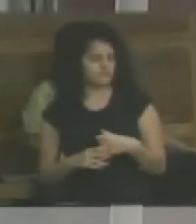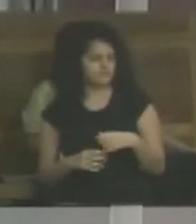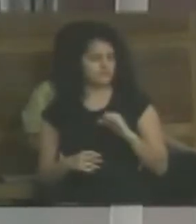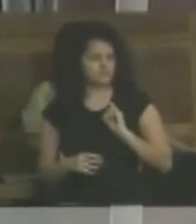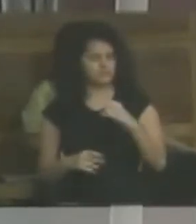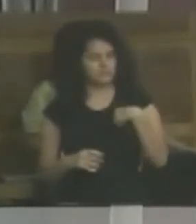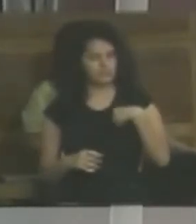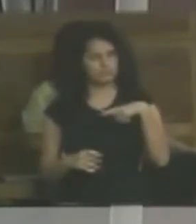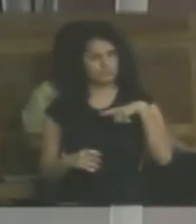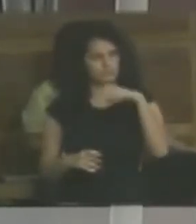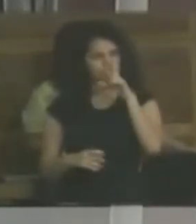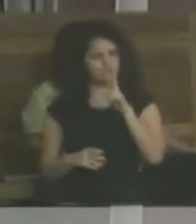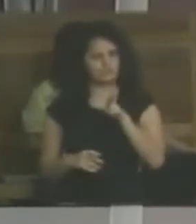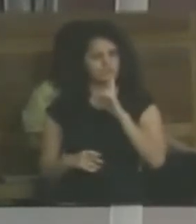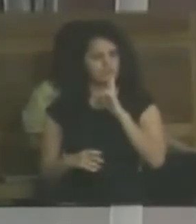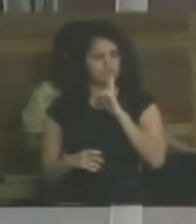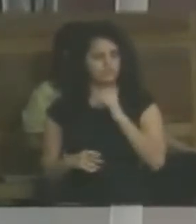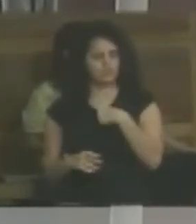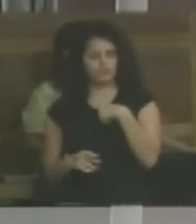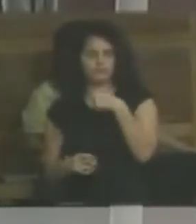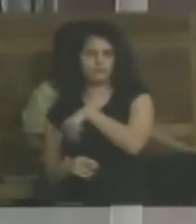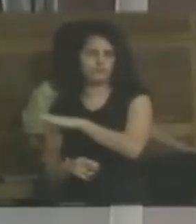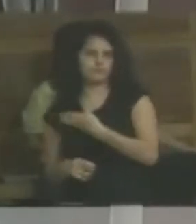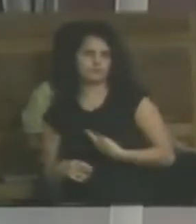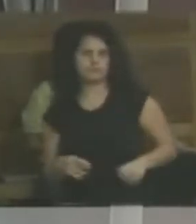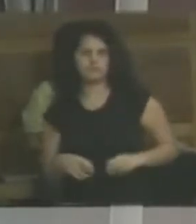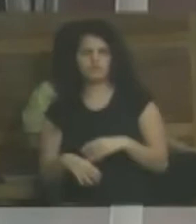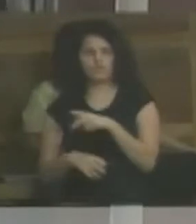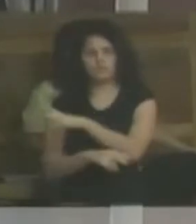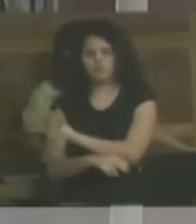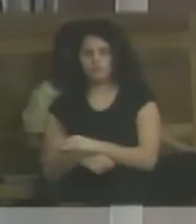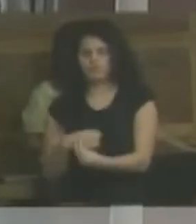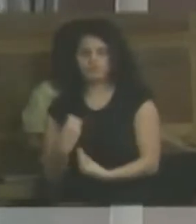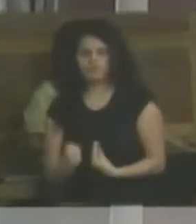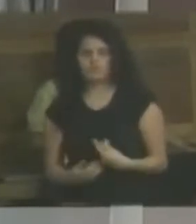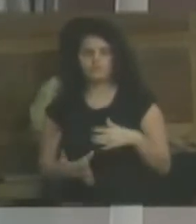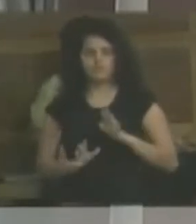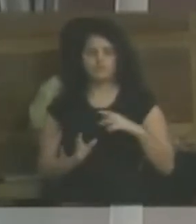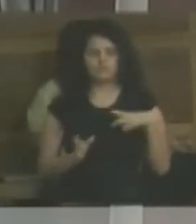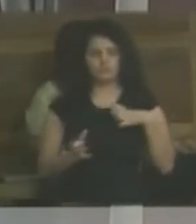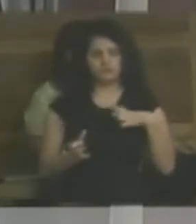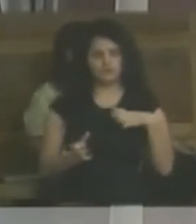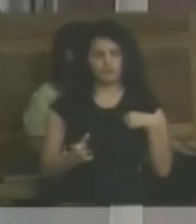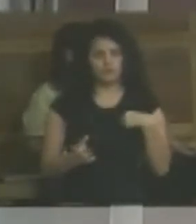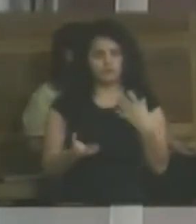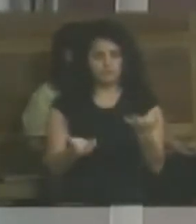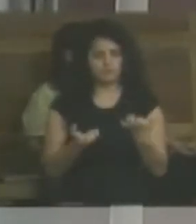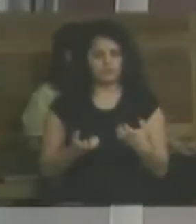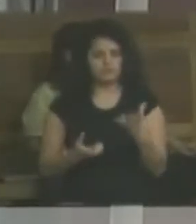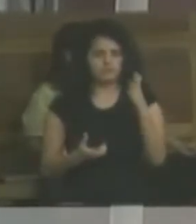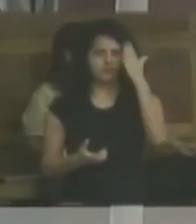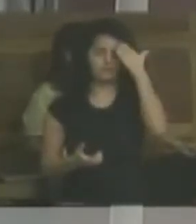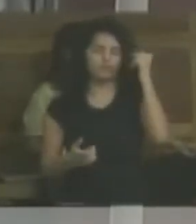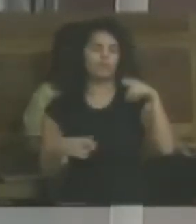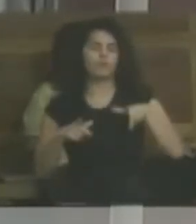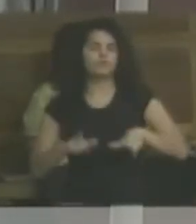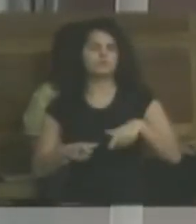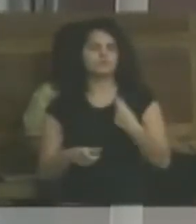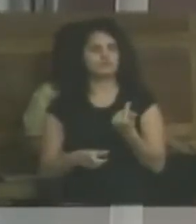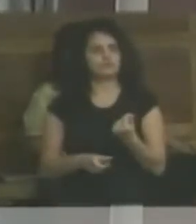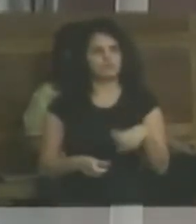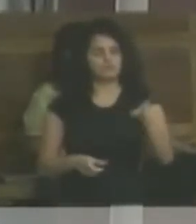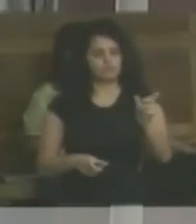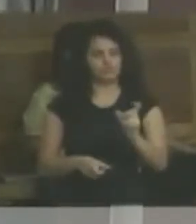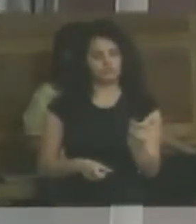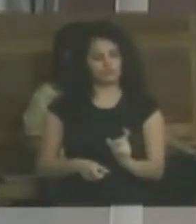tiver resposta, o governo, eu vou no Ministério Público, eu vou fazer o que for possível, mas eu quero saber onde está sendo investido o dinheiro do passageiro cidadão, que lá em janeiro do ano